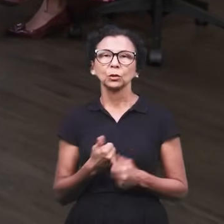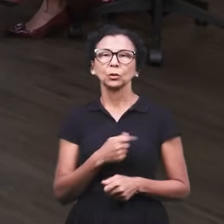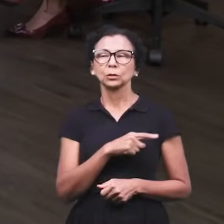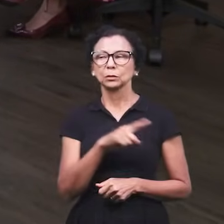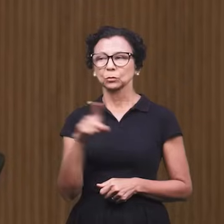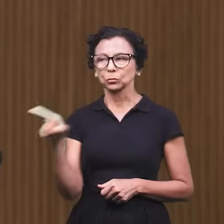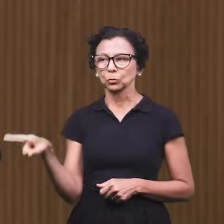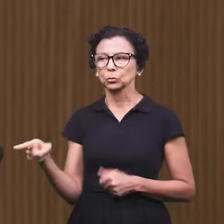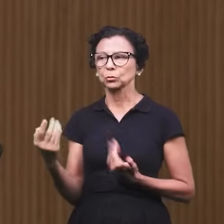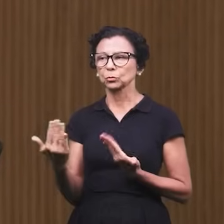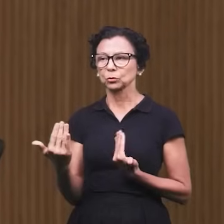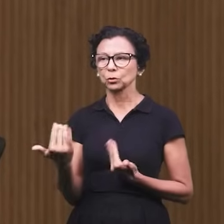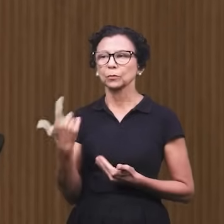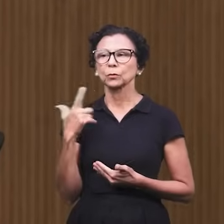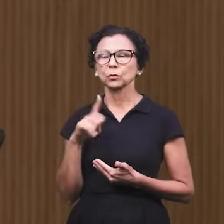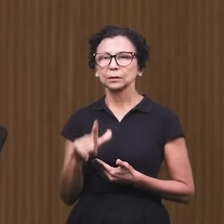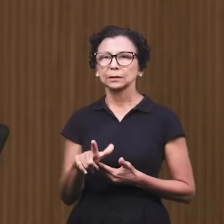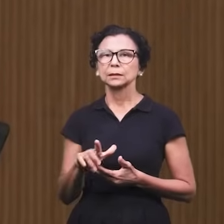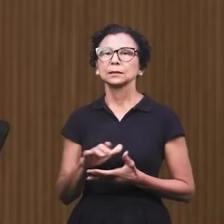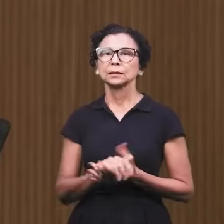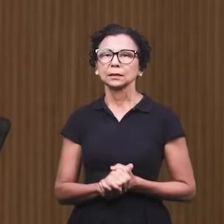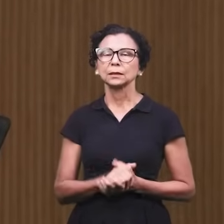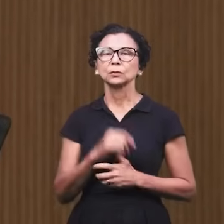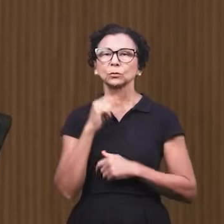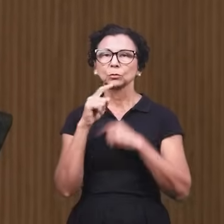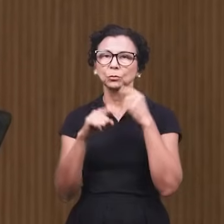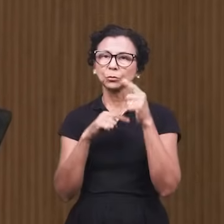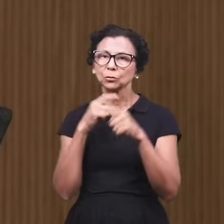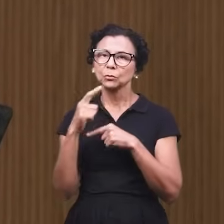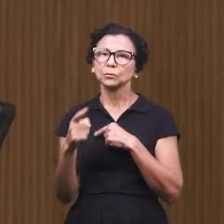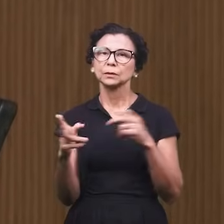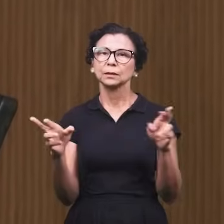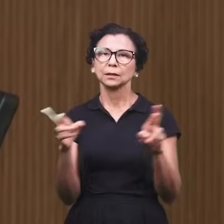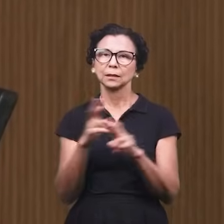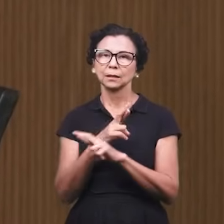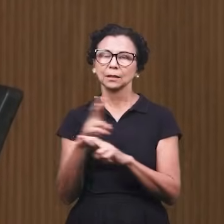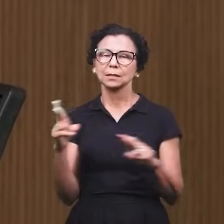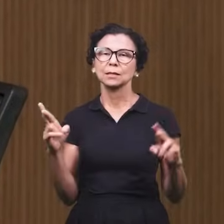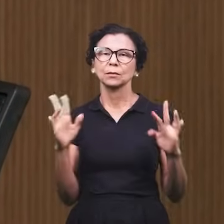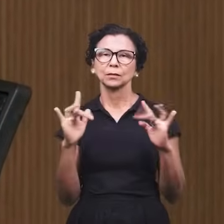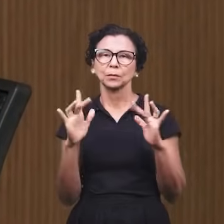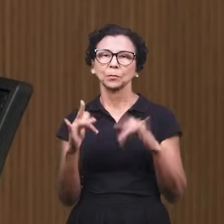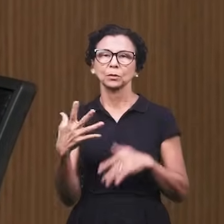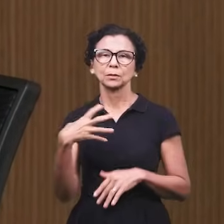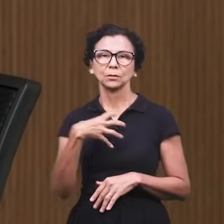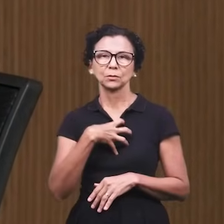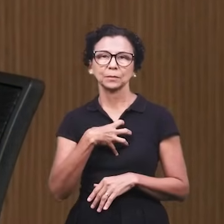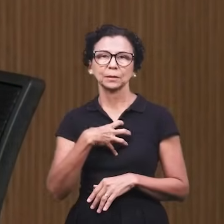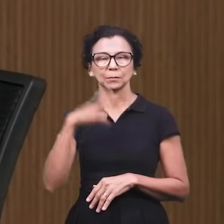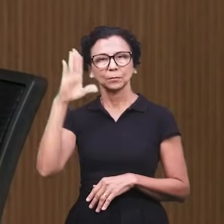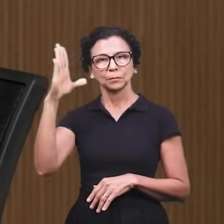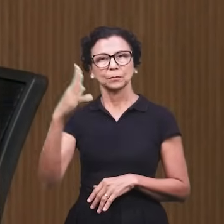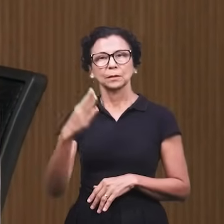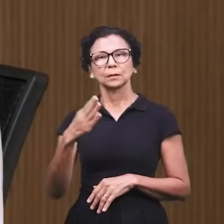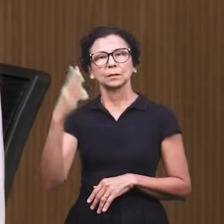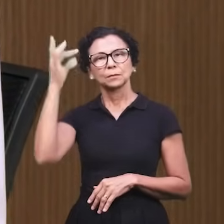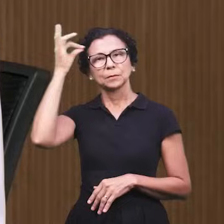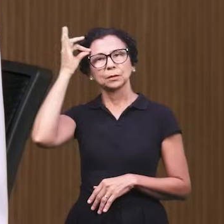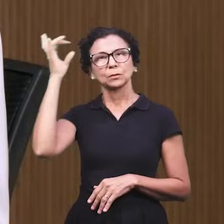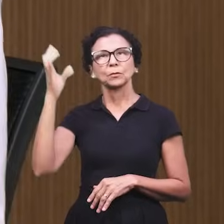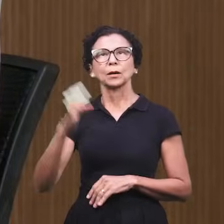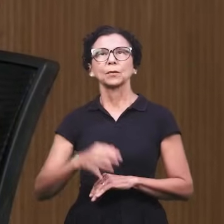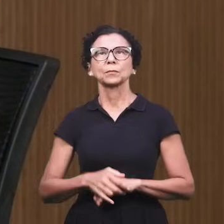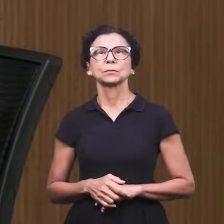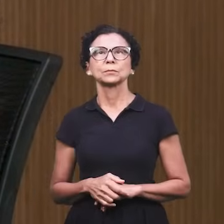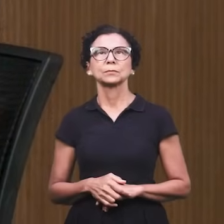aspectos que eles almejam, né? Constituição do lar, vida profissional e principalmente a vida espiritual. Glória a Jesus. E agora a gente